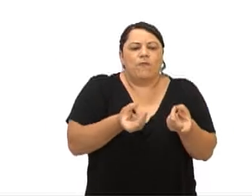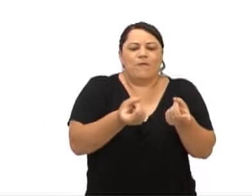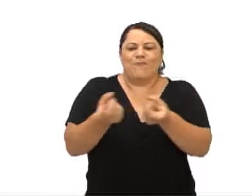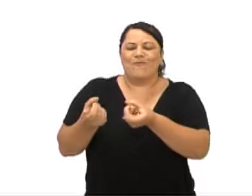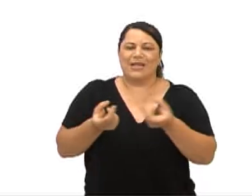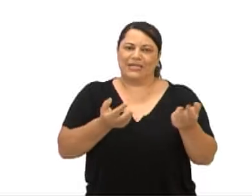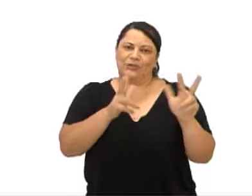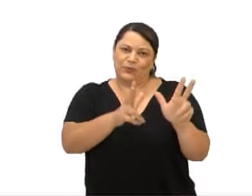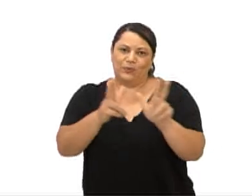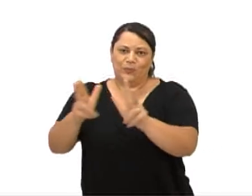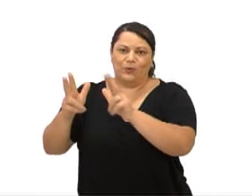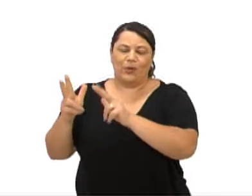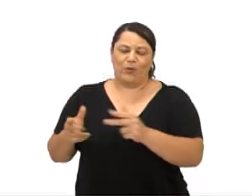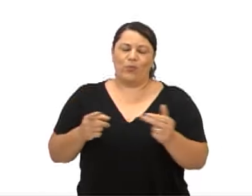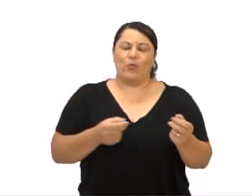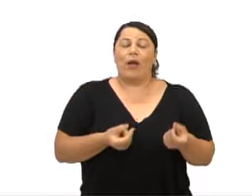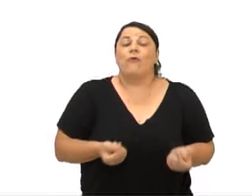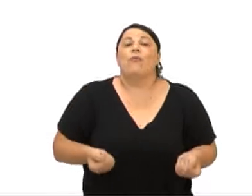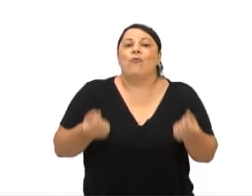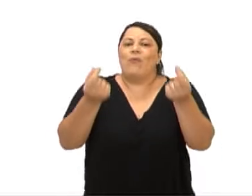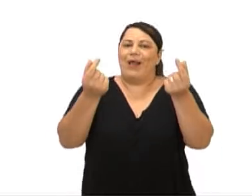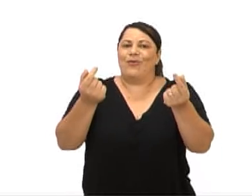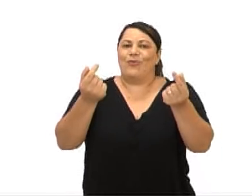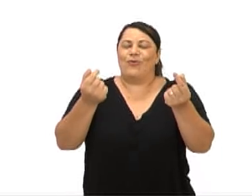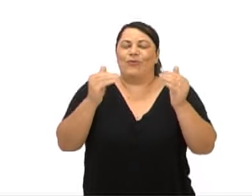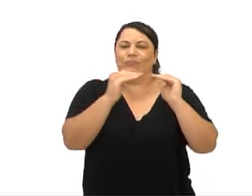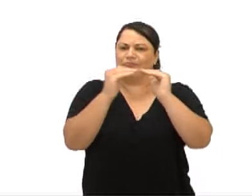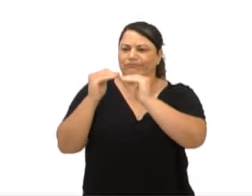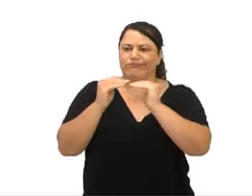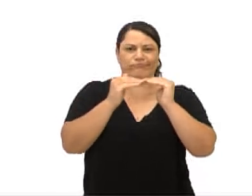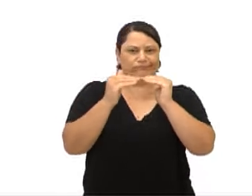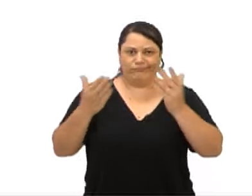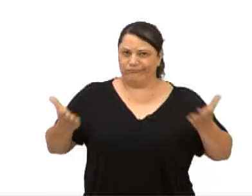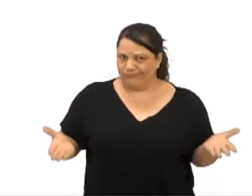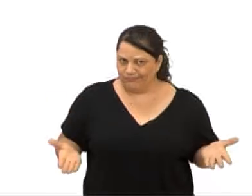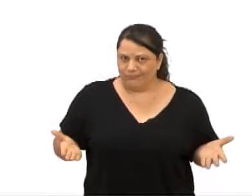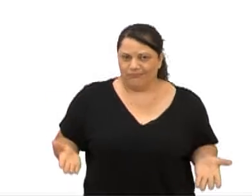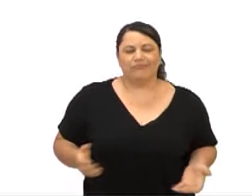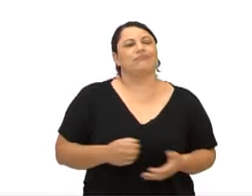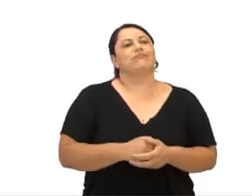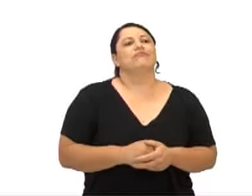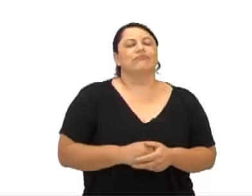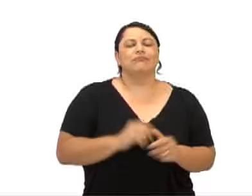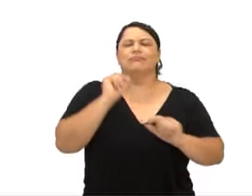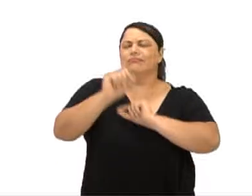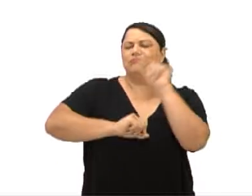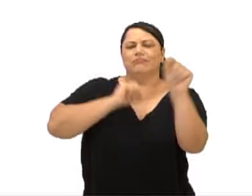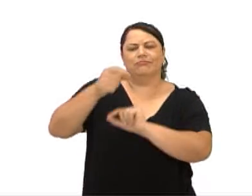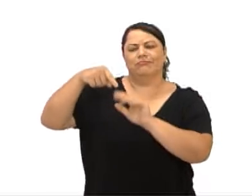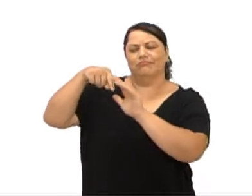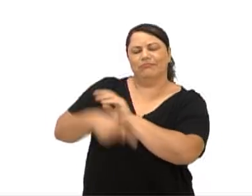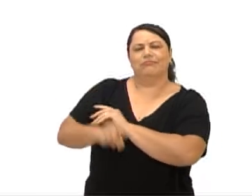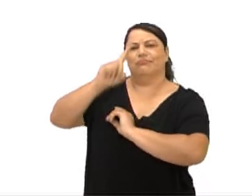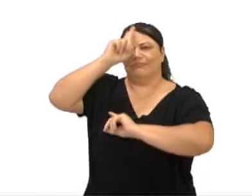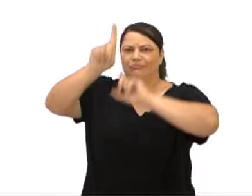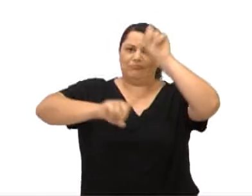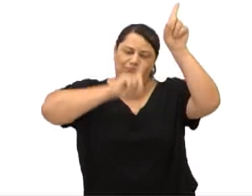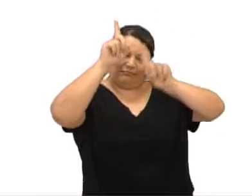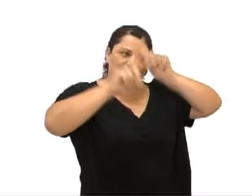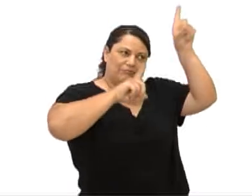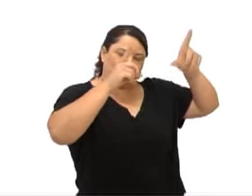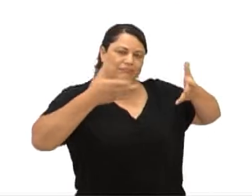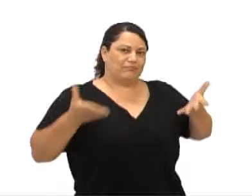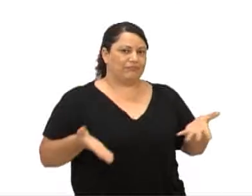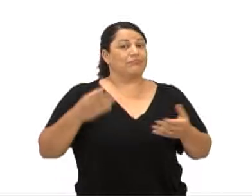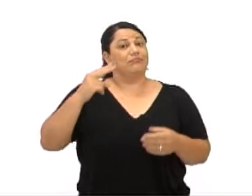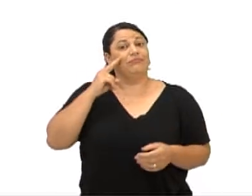comum acordo, conforme a área geográfica que atua. Como nós podemos aprofundar essa ideia de cartel? Que nós já vimos